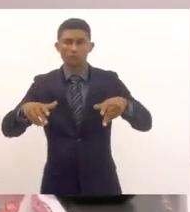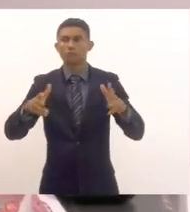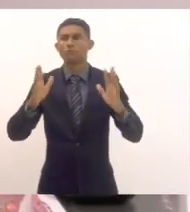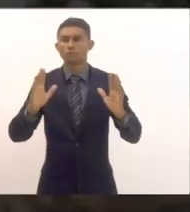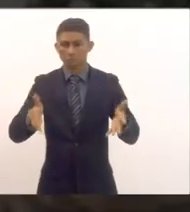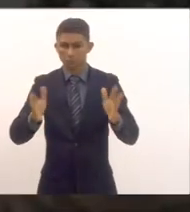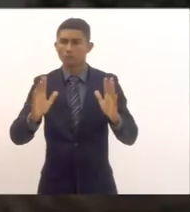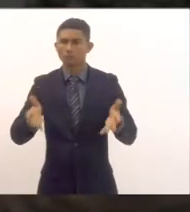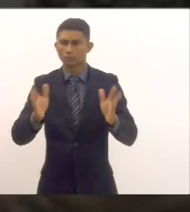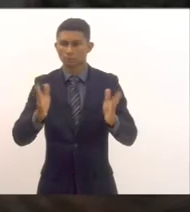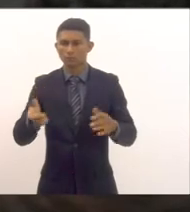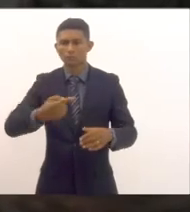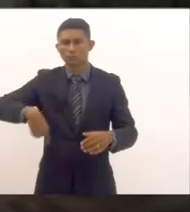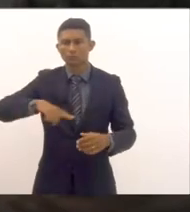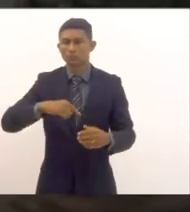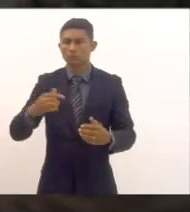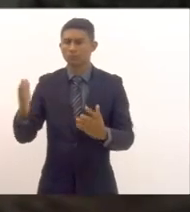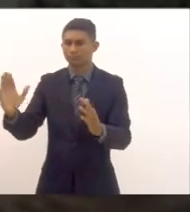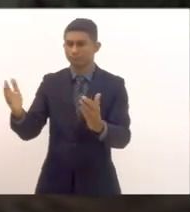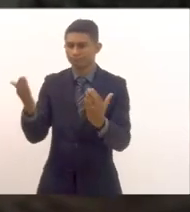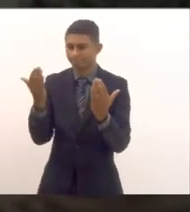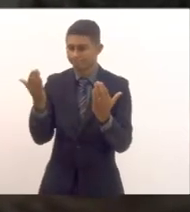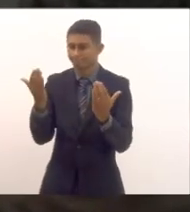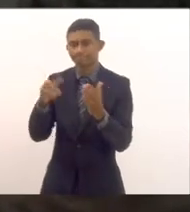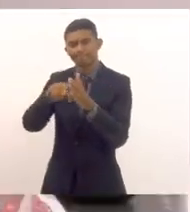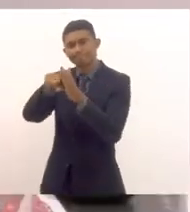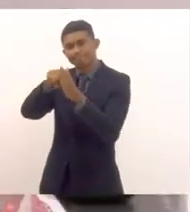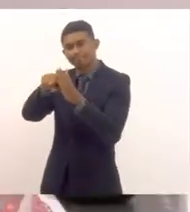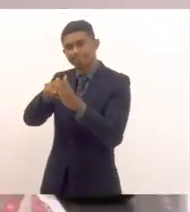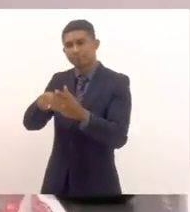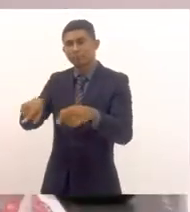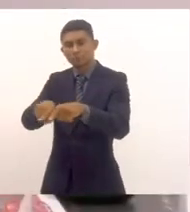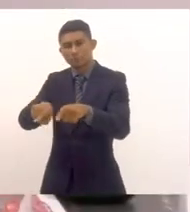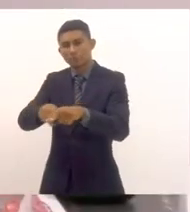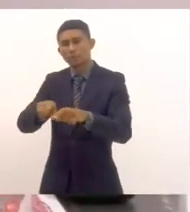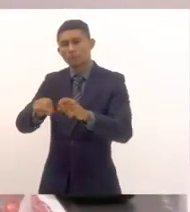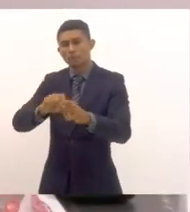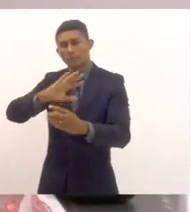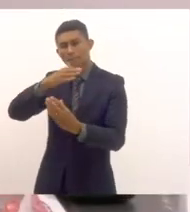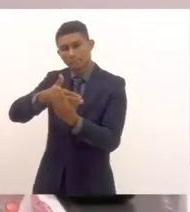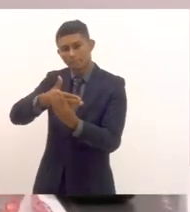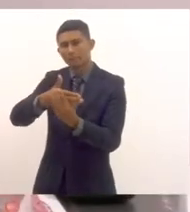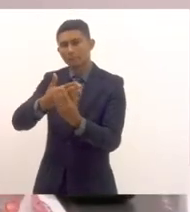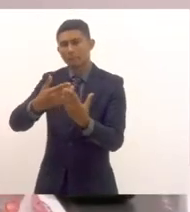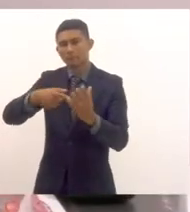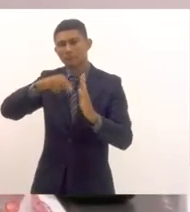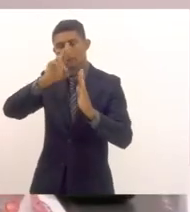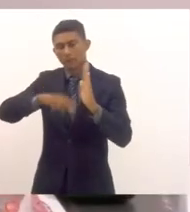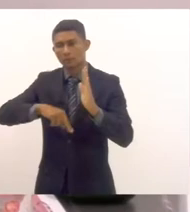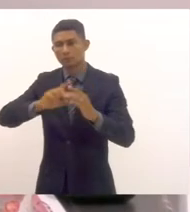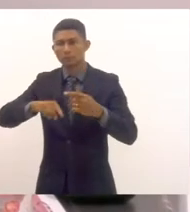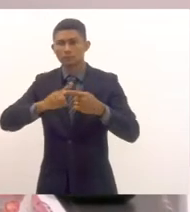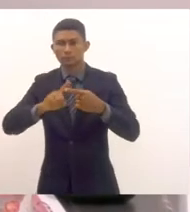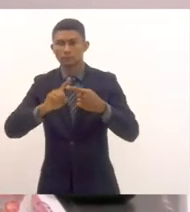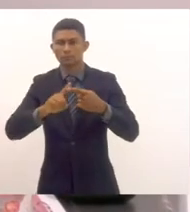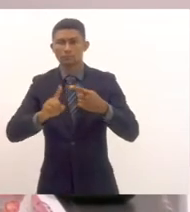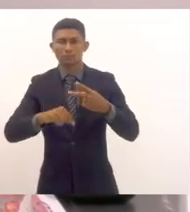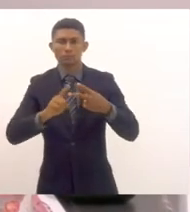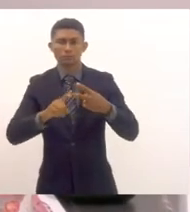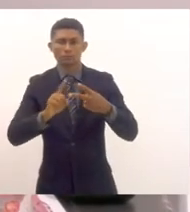sendo levada em conta já está sendo levado em conta é incluído no processo de produção do relatório sobre o primeiro dado segundo